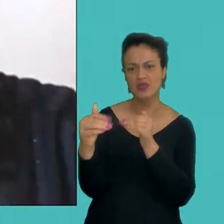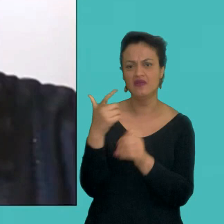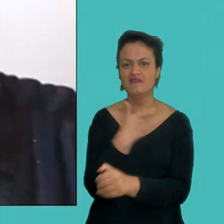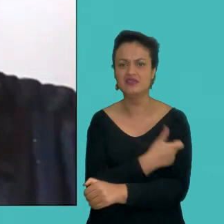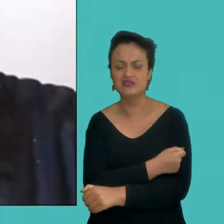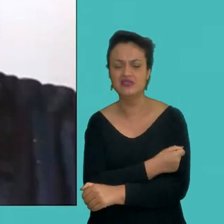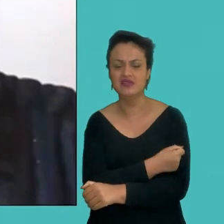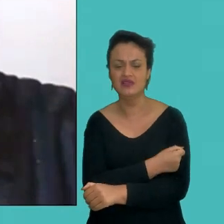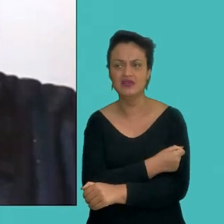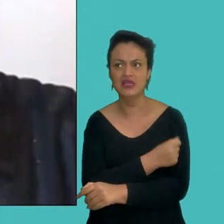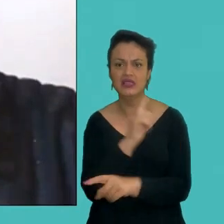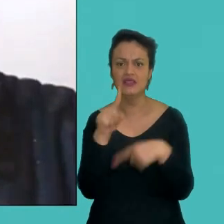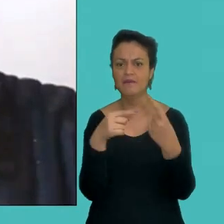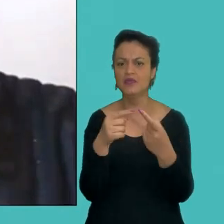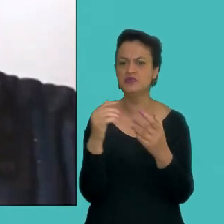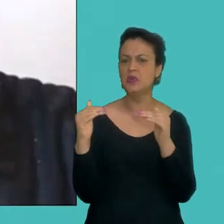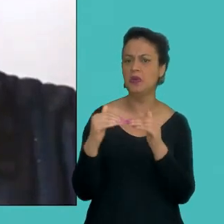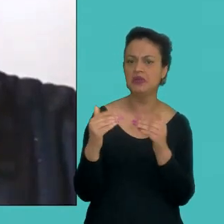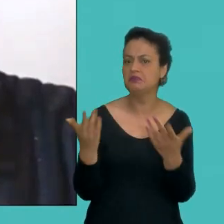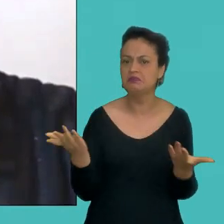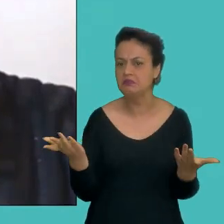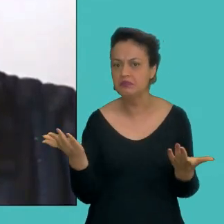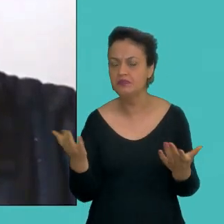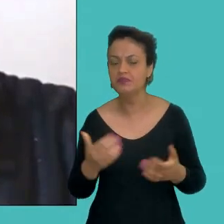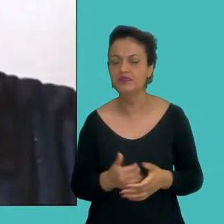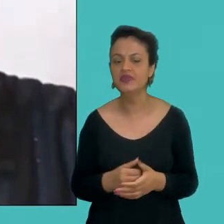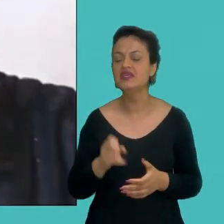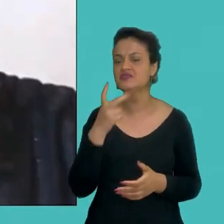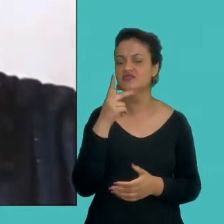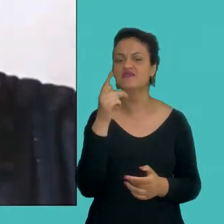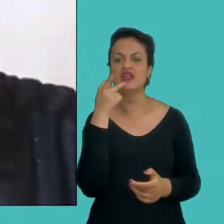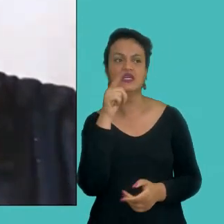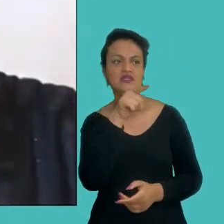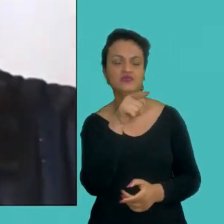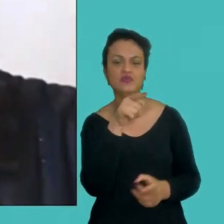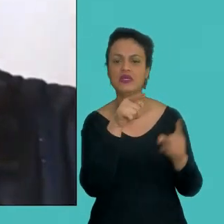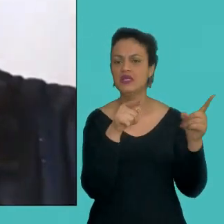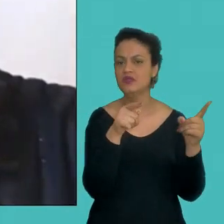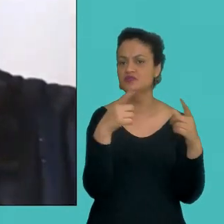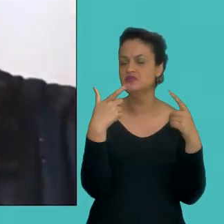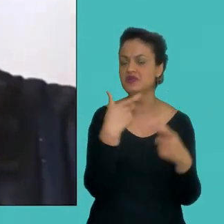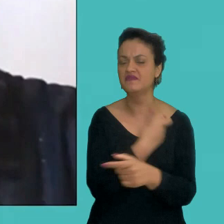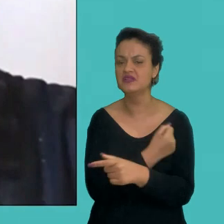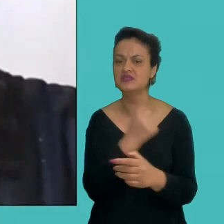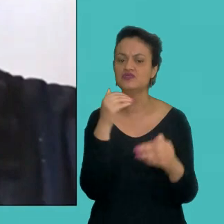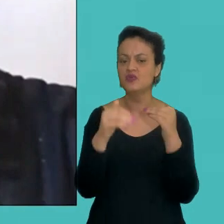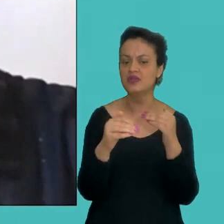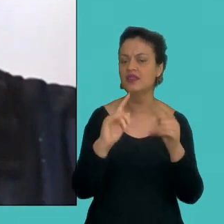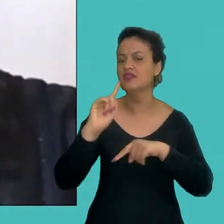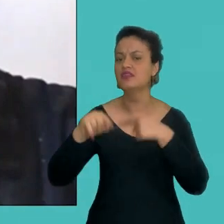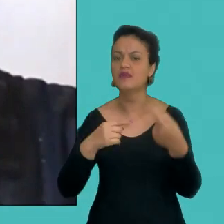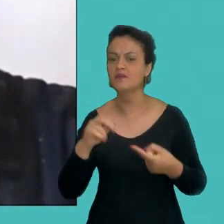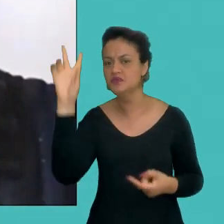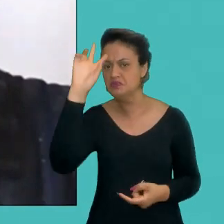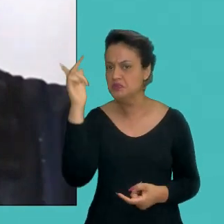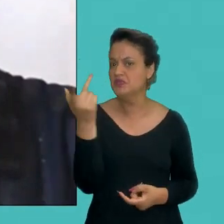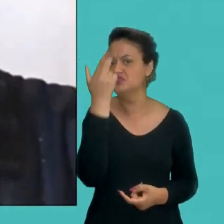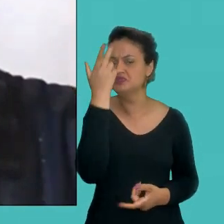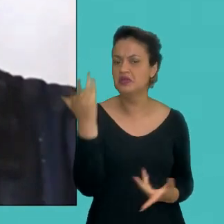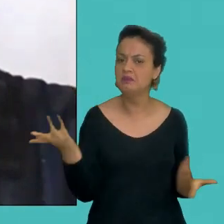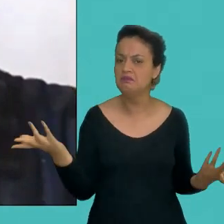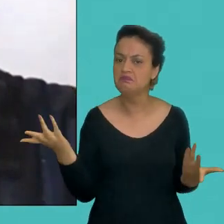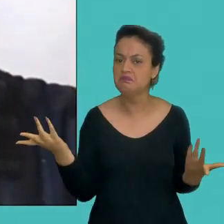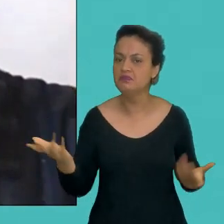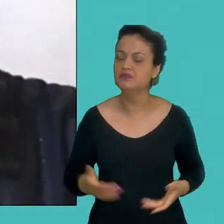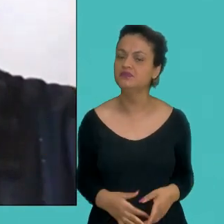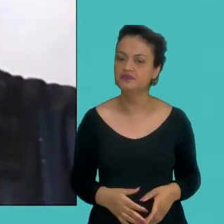se você é contra a vacina, porque de repente você ficou a favor. Se você afirma isto e aquilo sobre a vacina de forma negativa, é porque depois